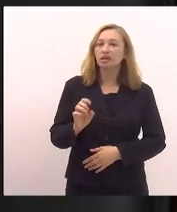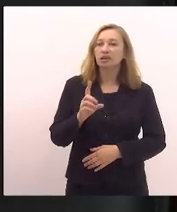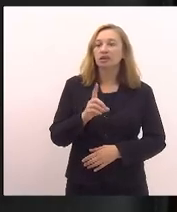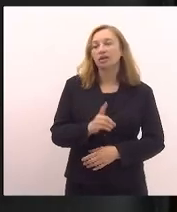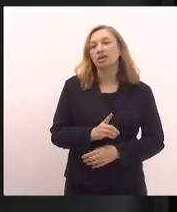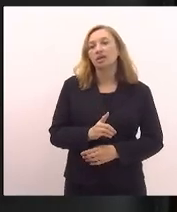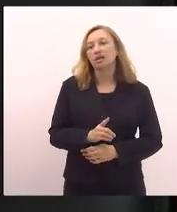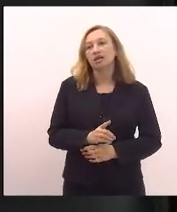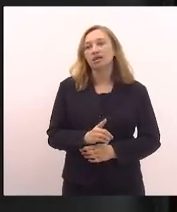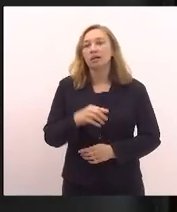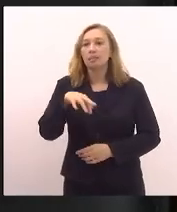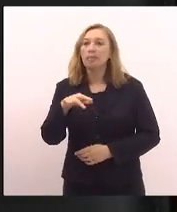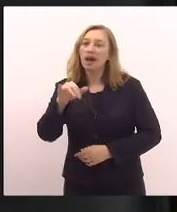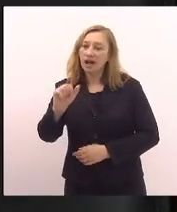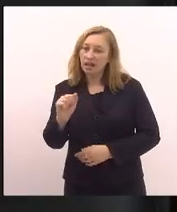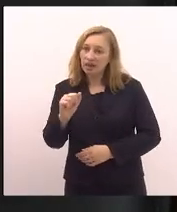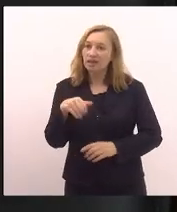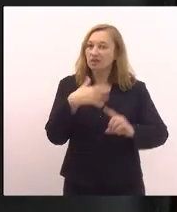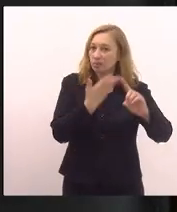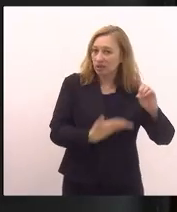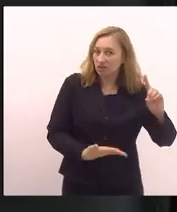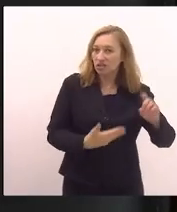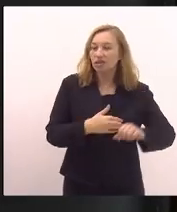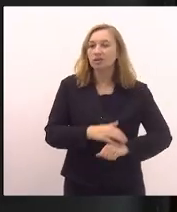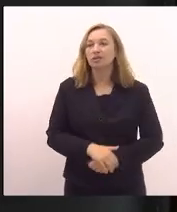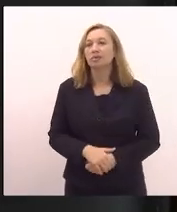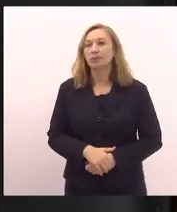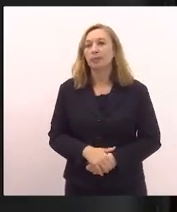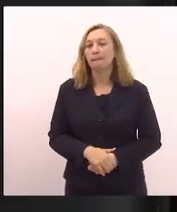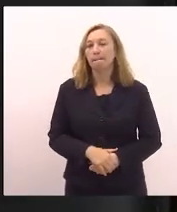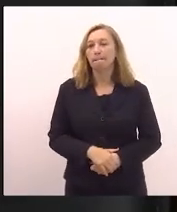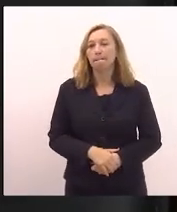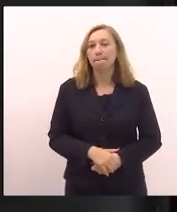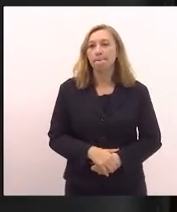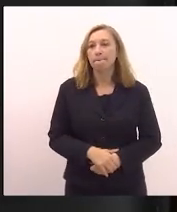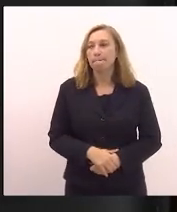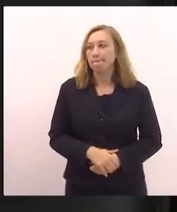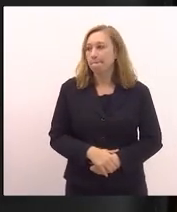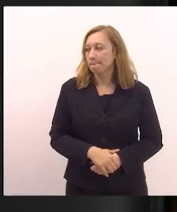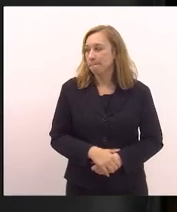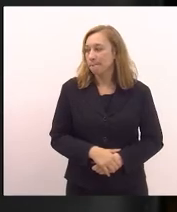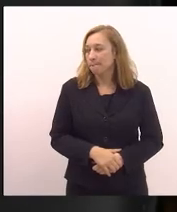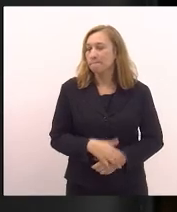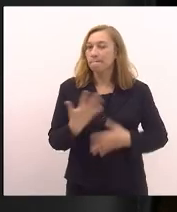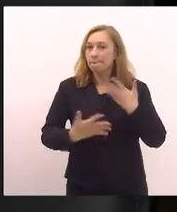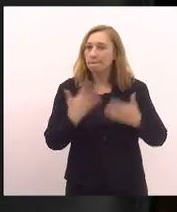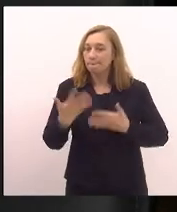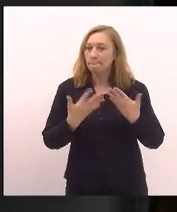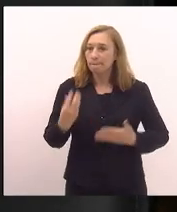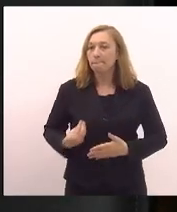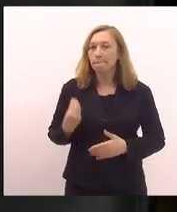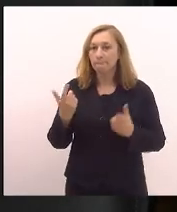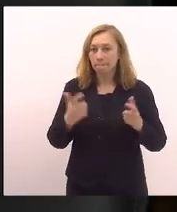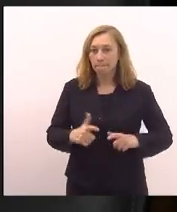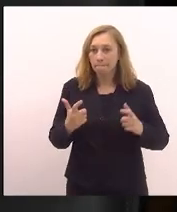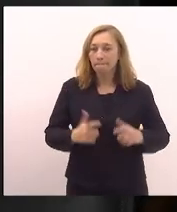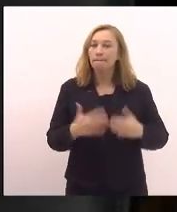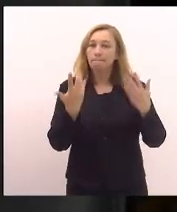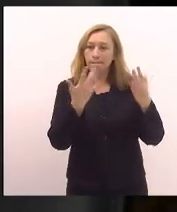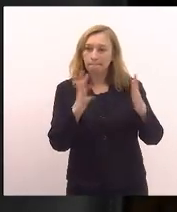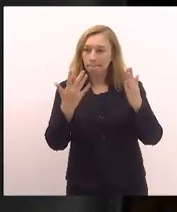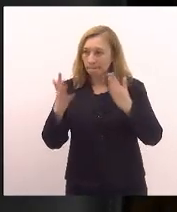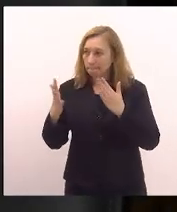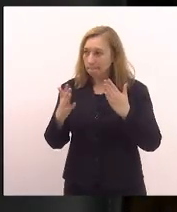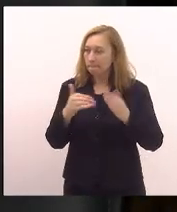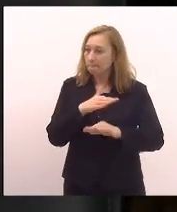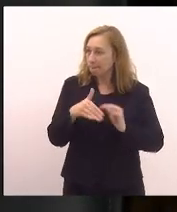Eufrásia Maria sendo homenageada, e é um motivo de honra e alegria estar aqui. Queria cumprimentar